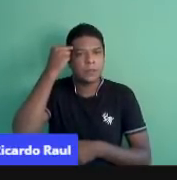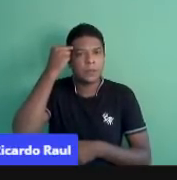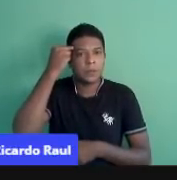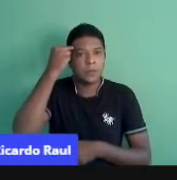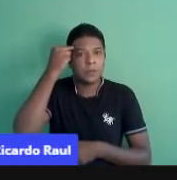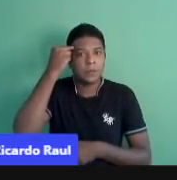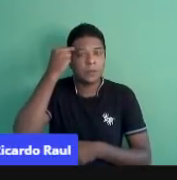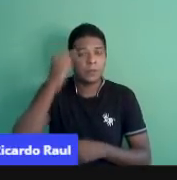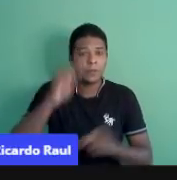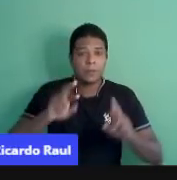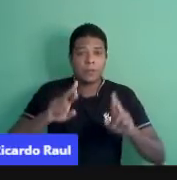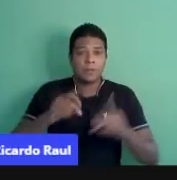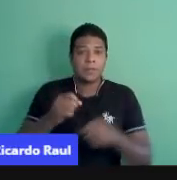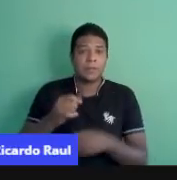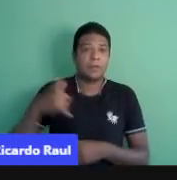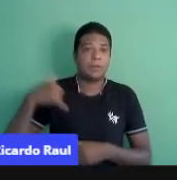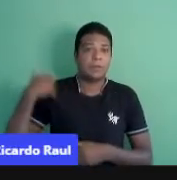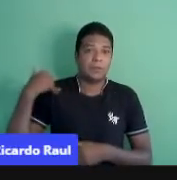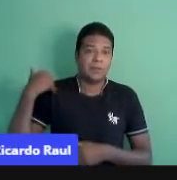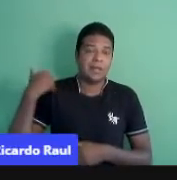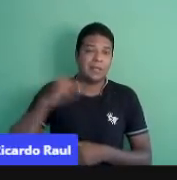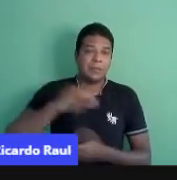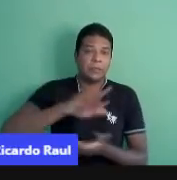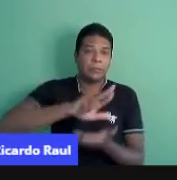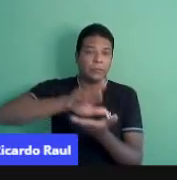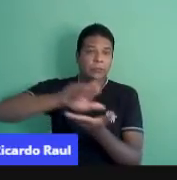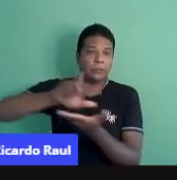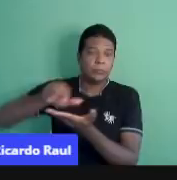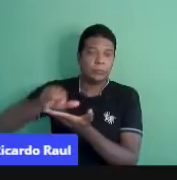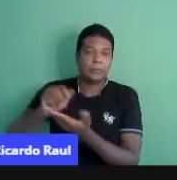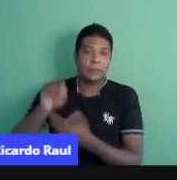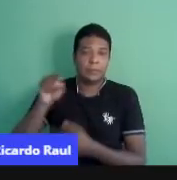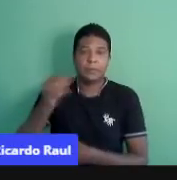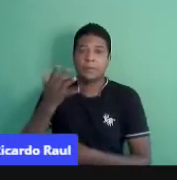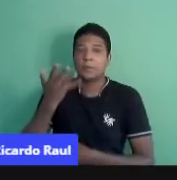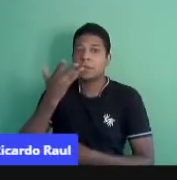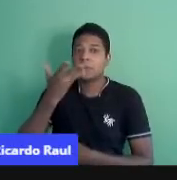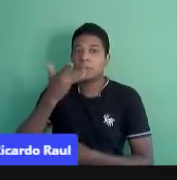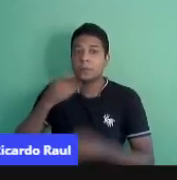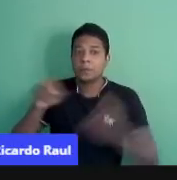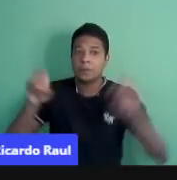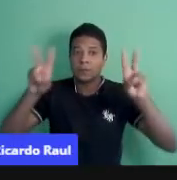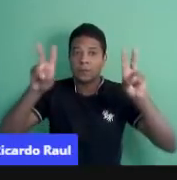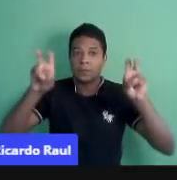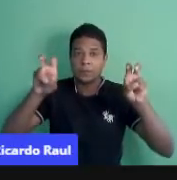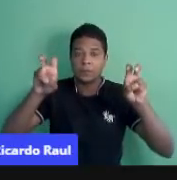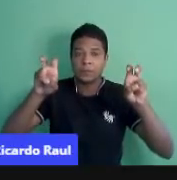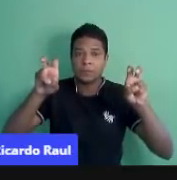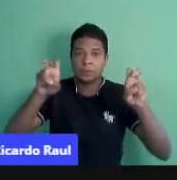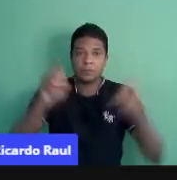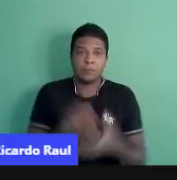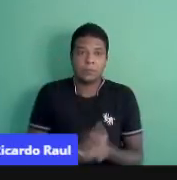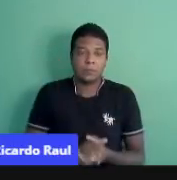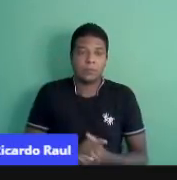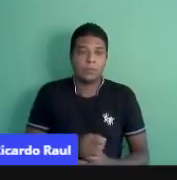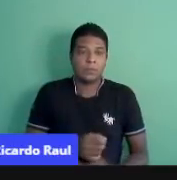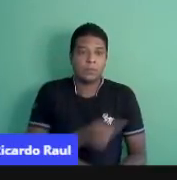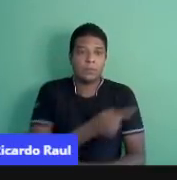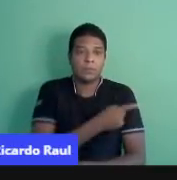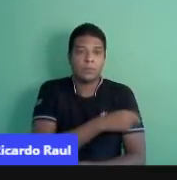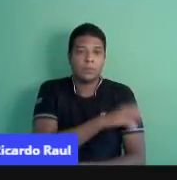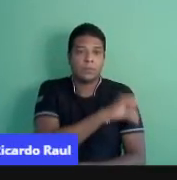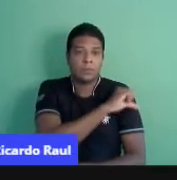etárias diferentes. Aqui nós falamos da educação infantil, no fundamental nós teríamos um